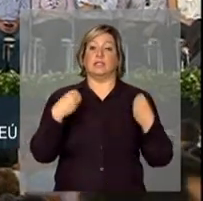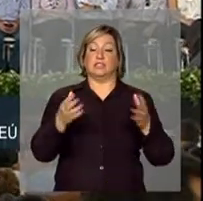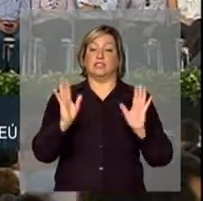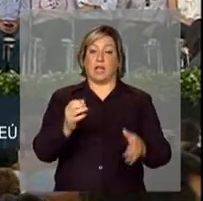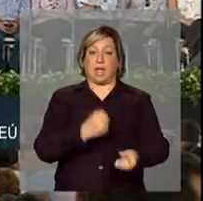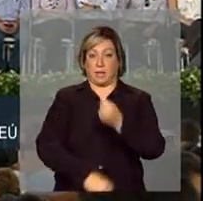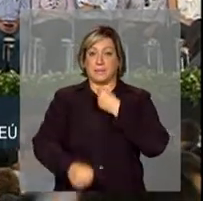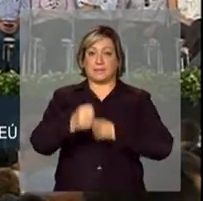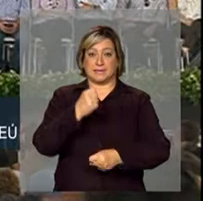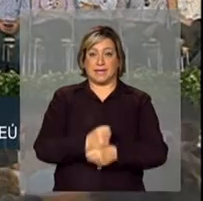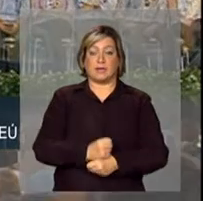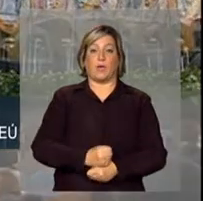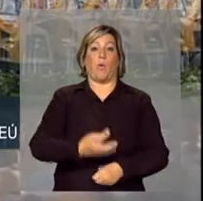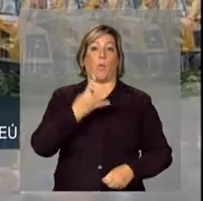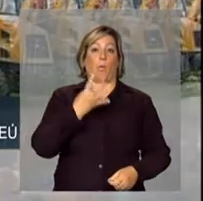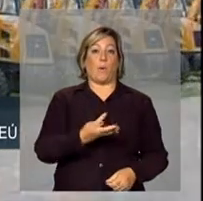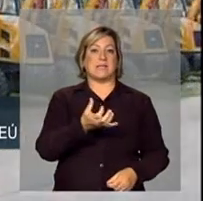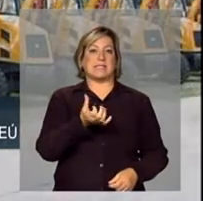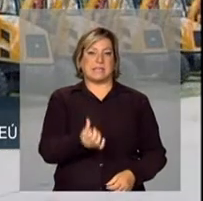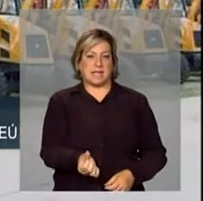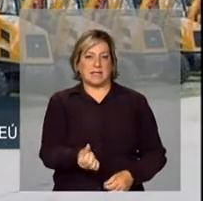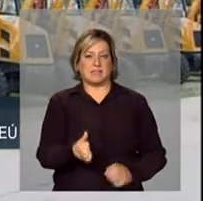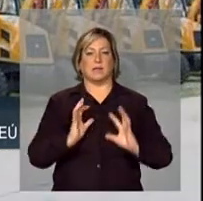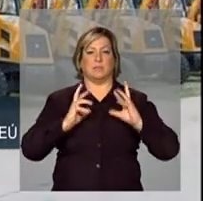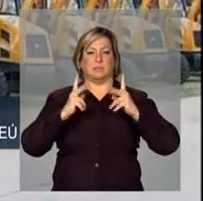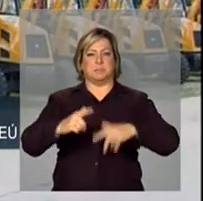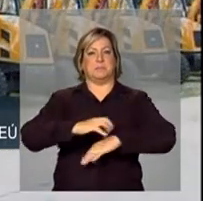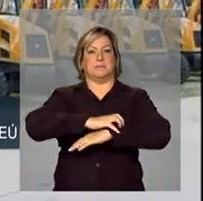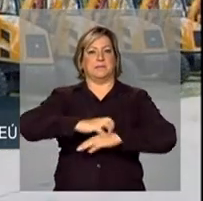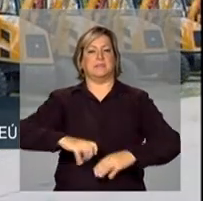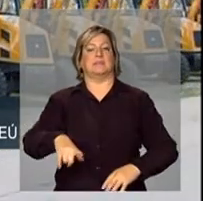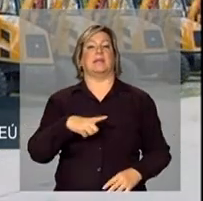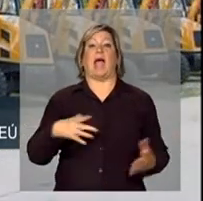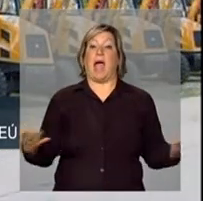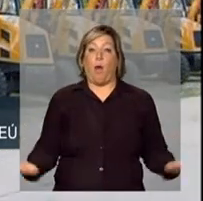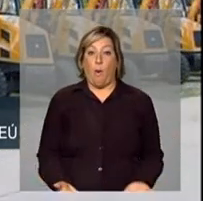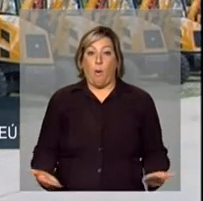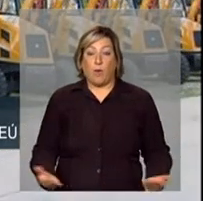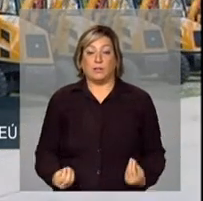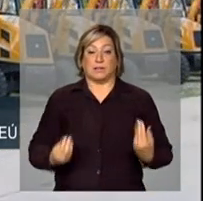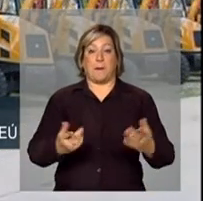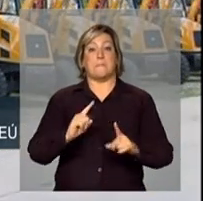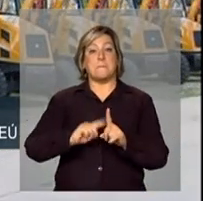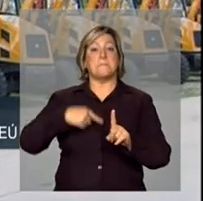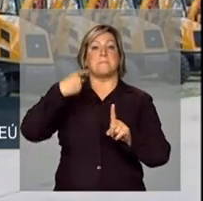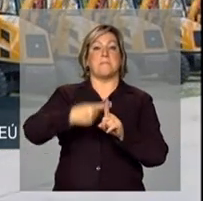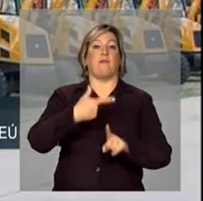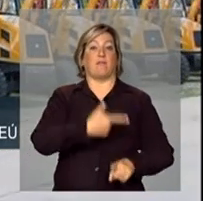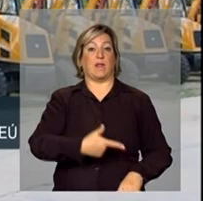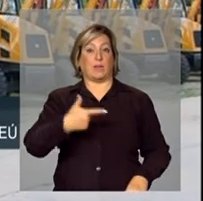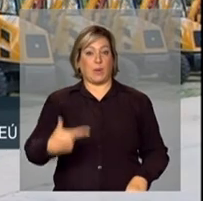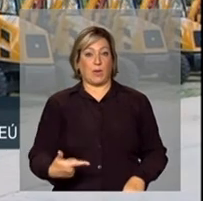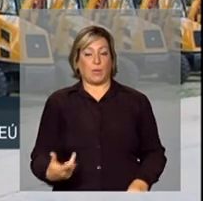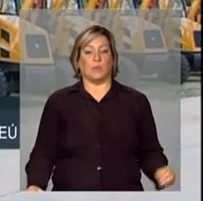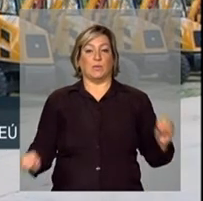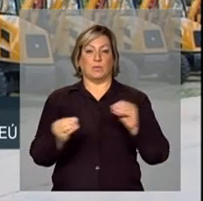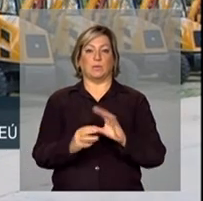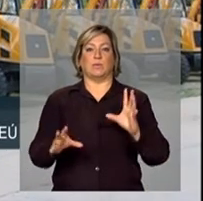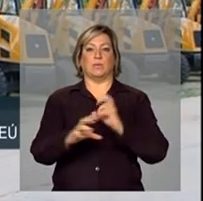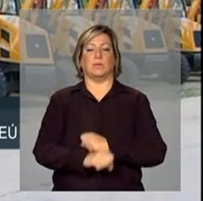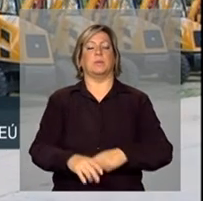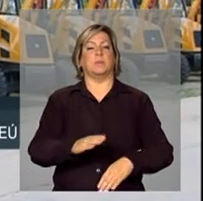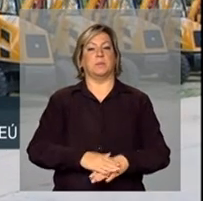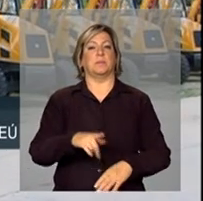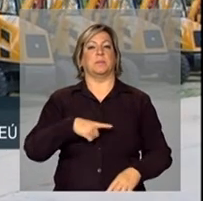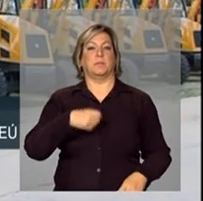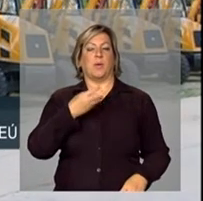ano passado, 46 retroescavadeiras. Estamos entregando hoje mais 22, porém, até